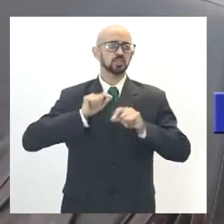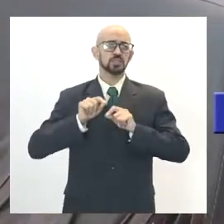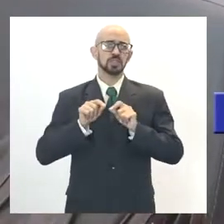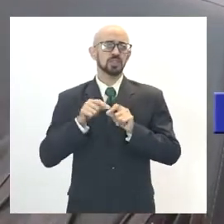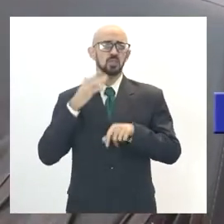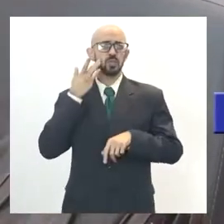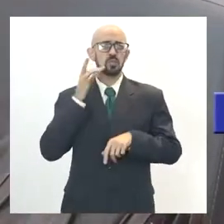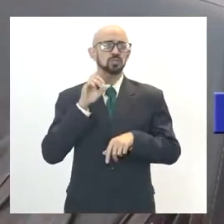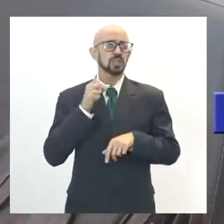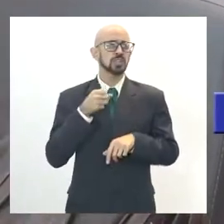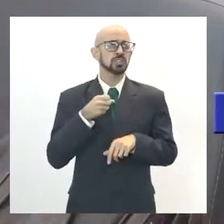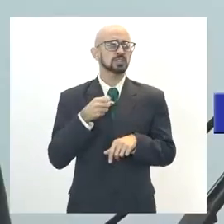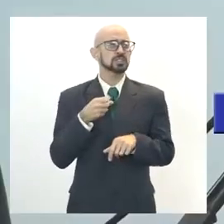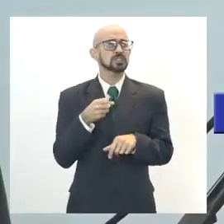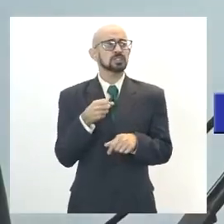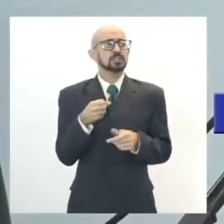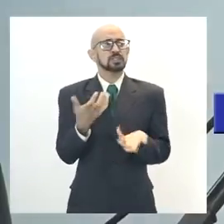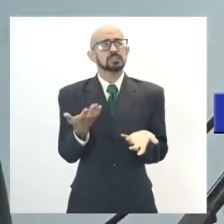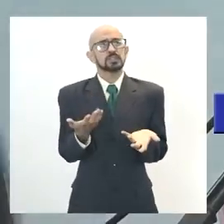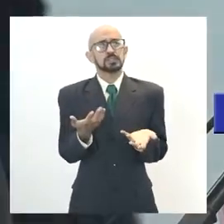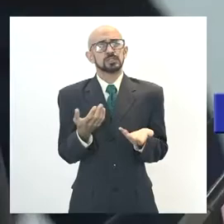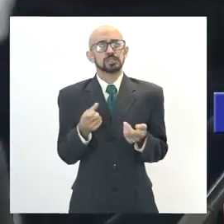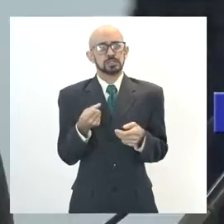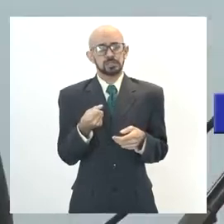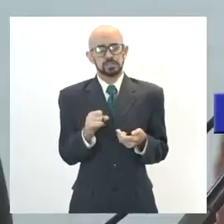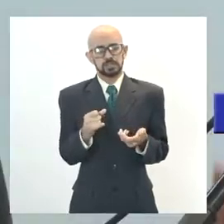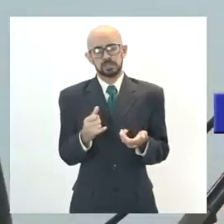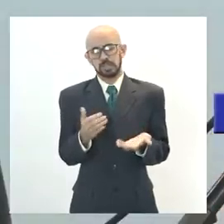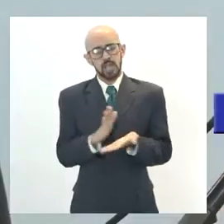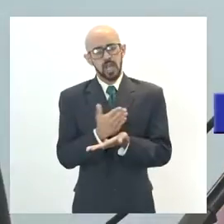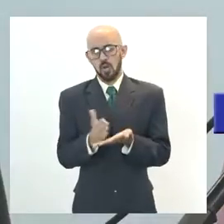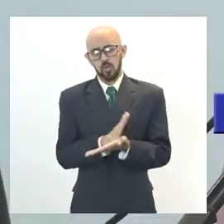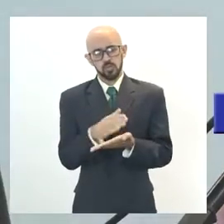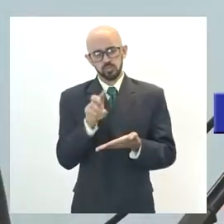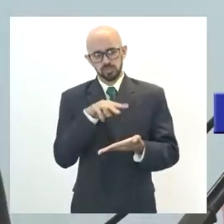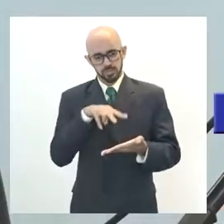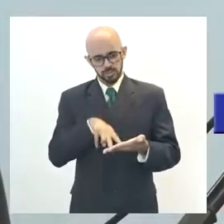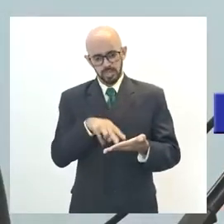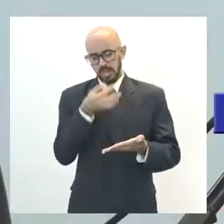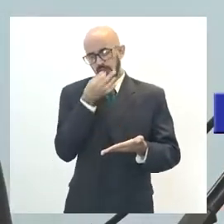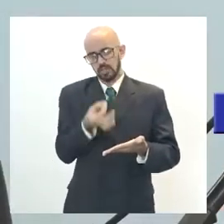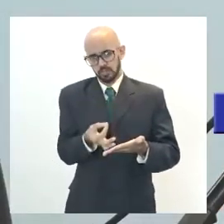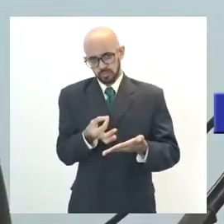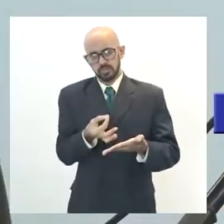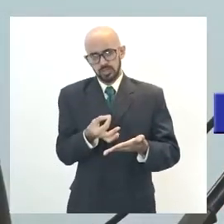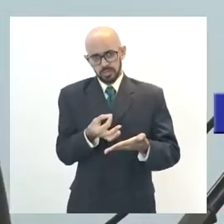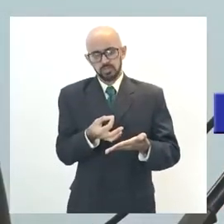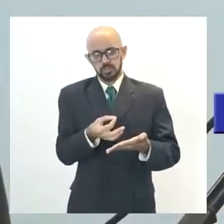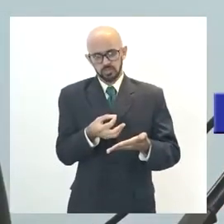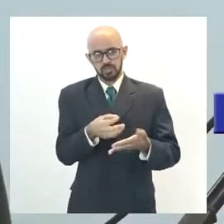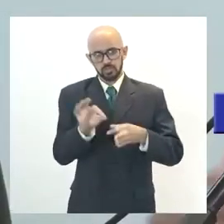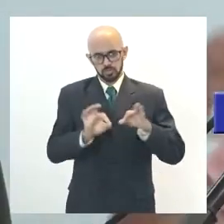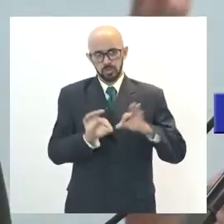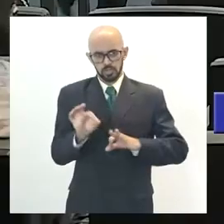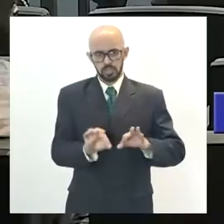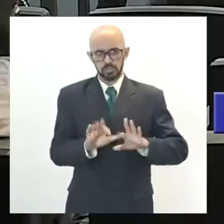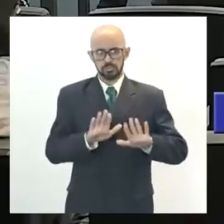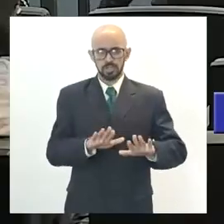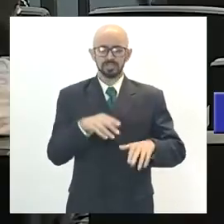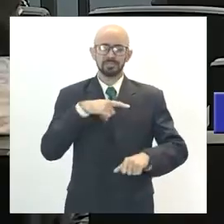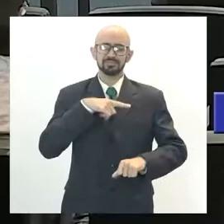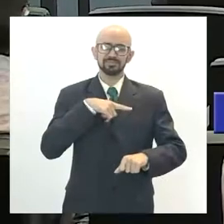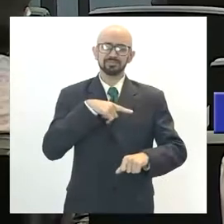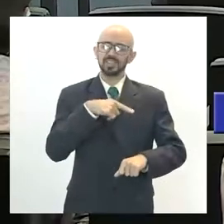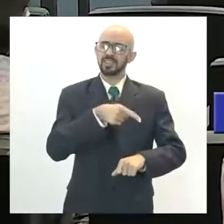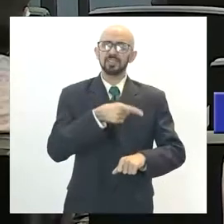não tem nesse multilem a justificativa dos projetos né mas eu te fiz questão de ler e lá parece uma